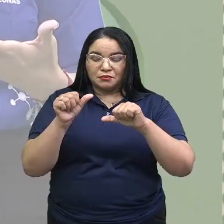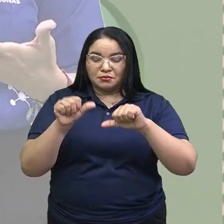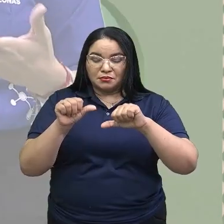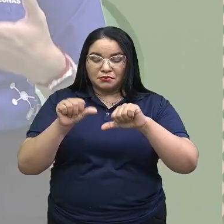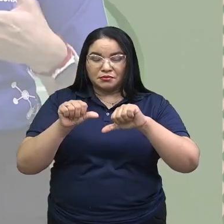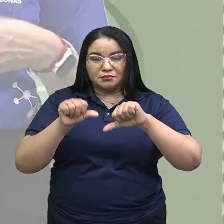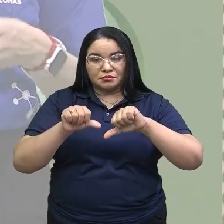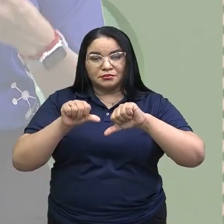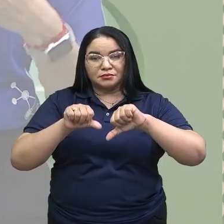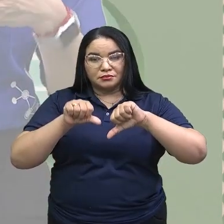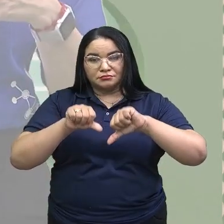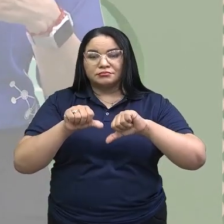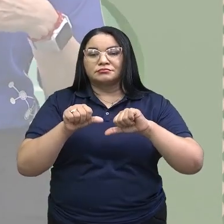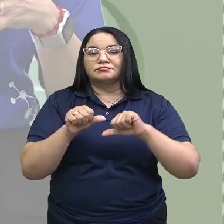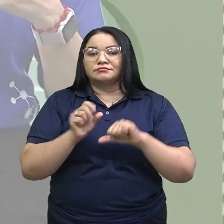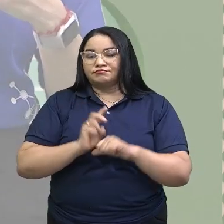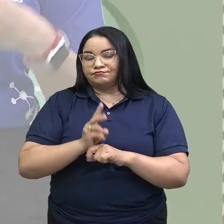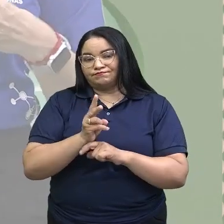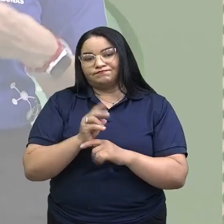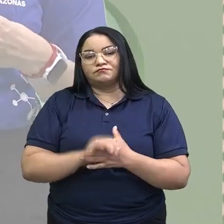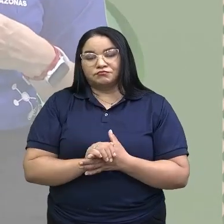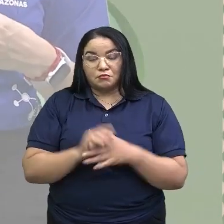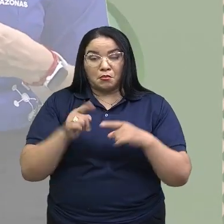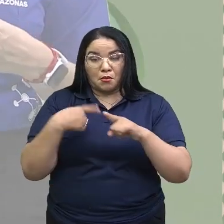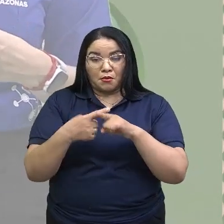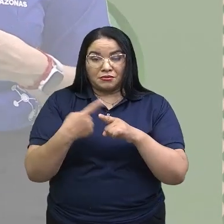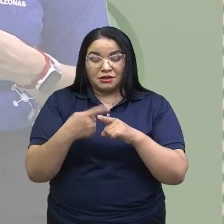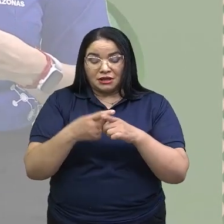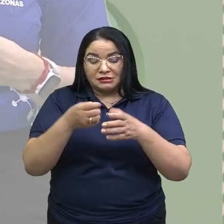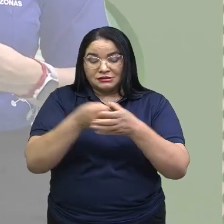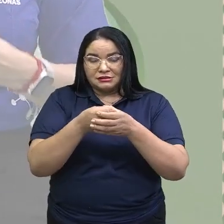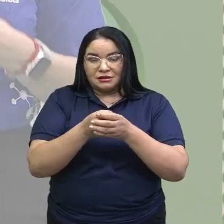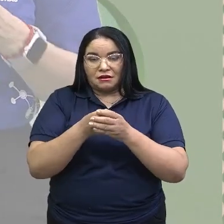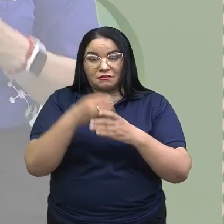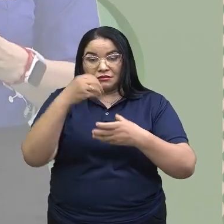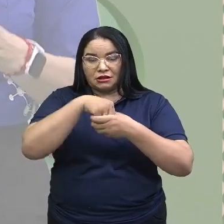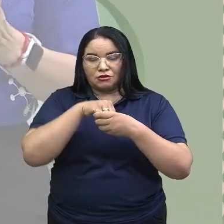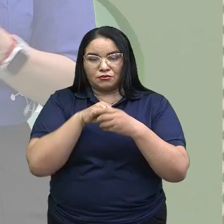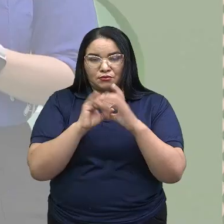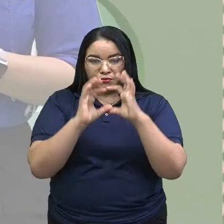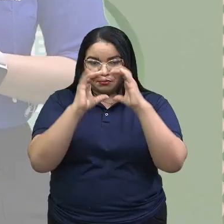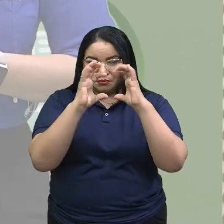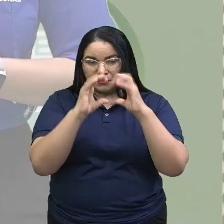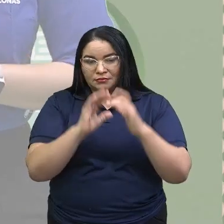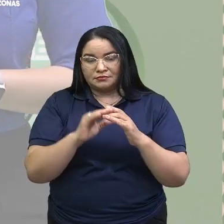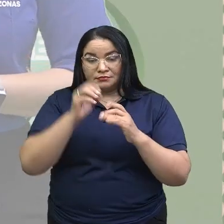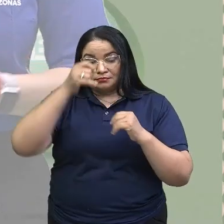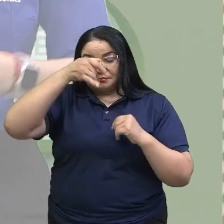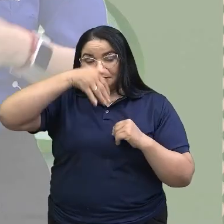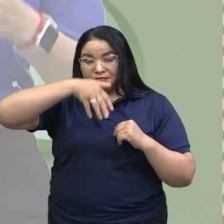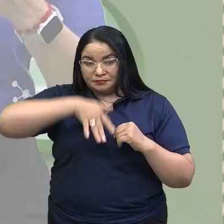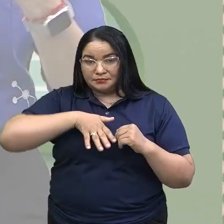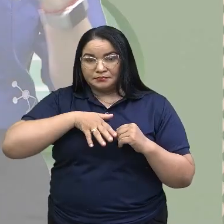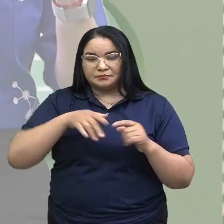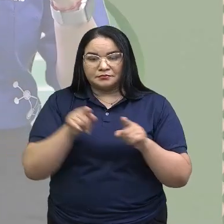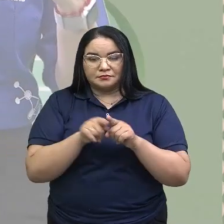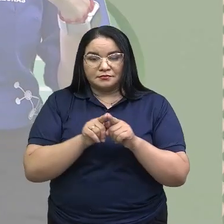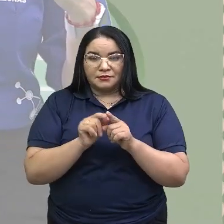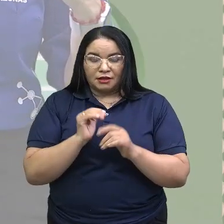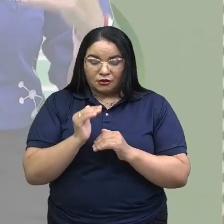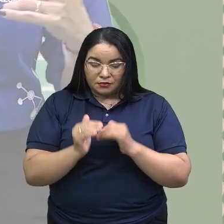mais o quadro, porque são afetadas células do sistema nervoso. E aí, né, progressivo,